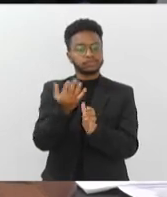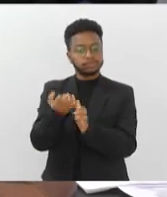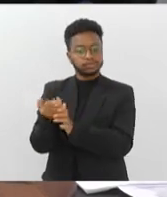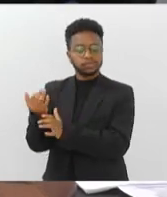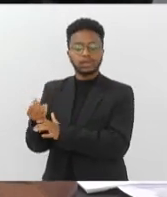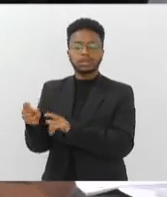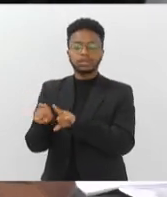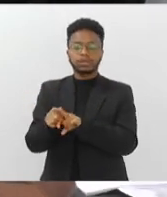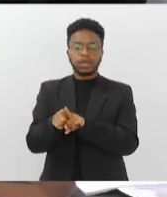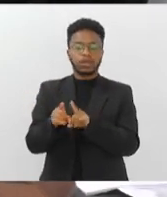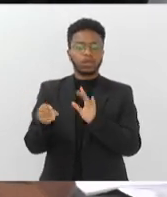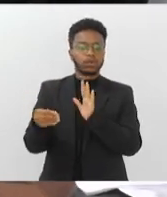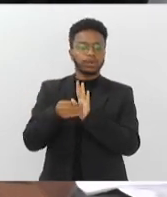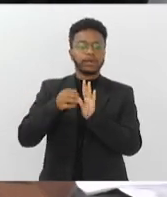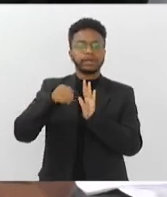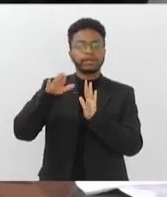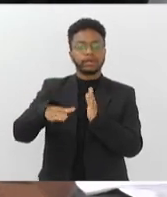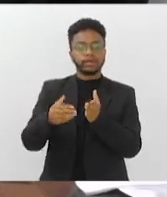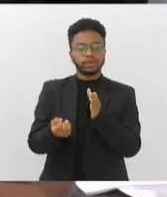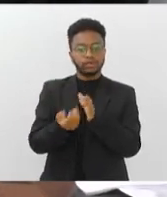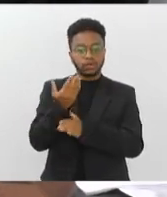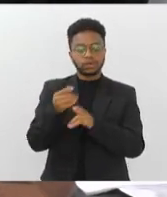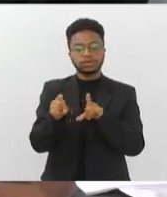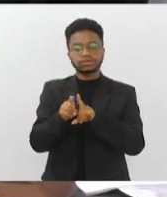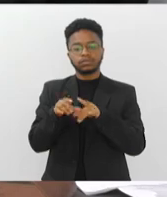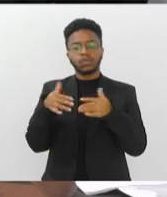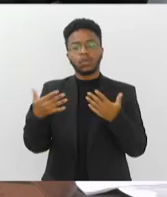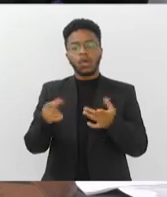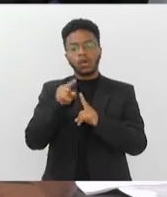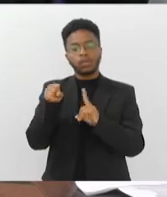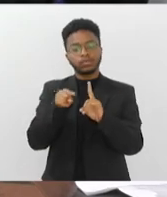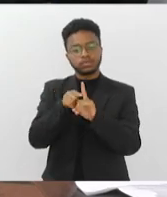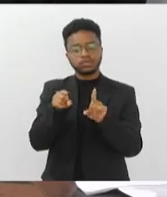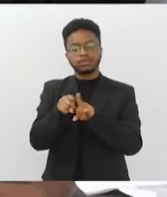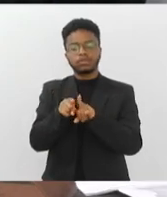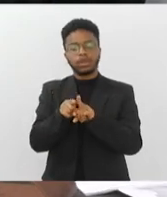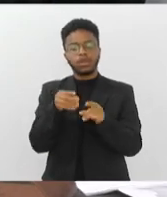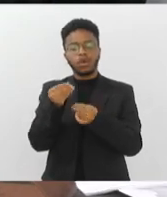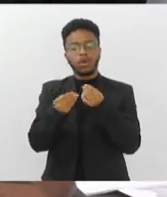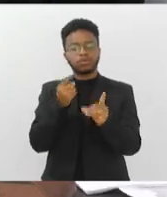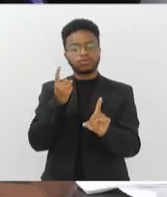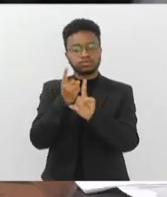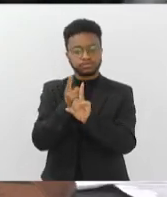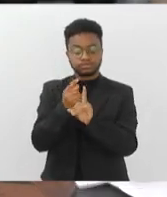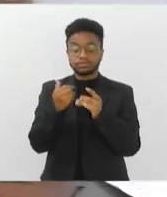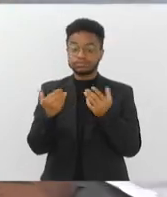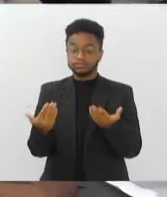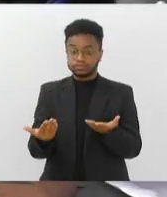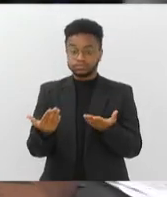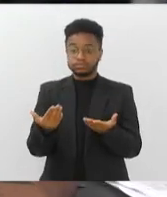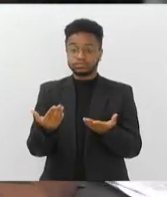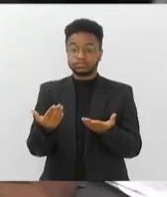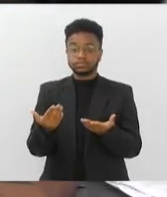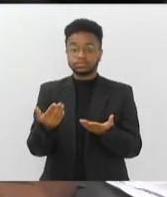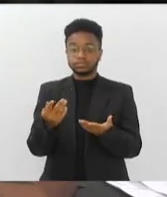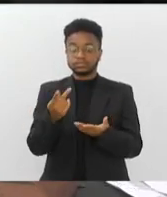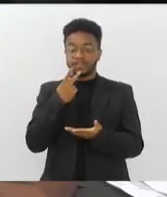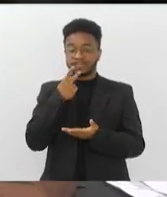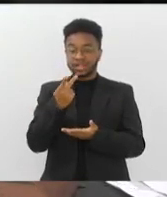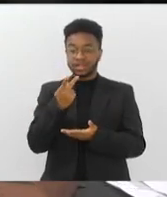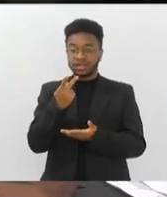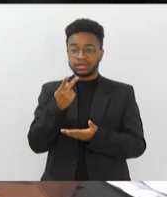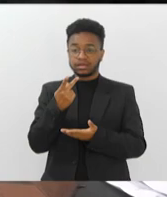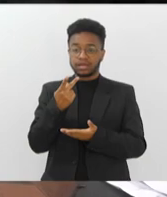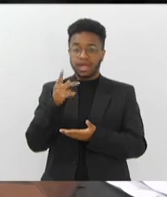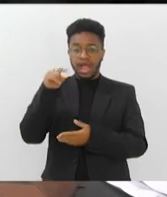do autor, quanto à questão do objetivo e da rastreabilidade. Portanto, chamar as no parlamento